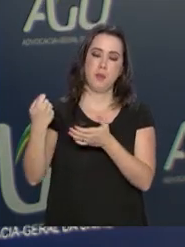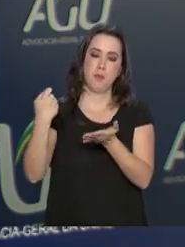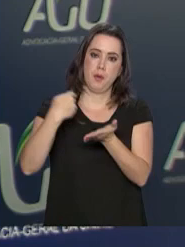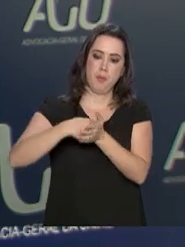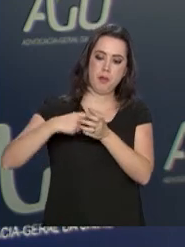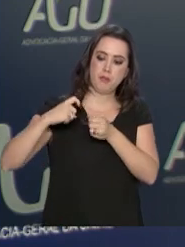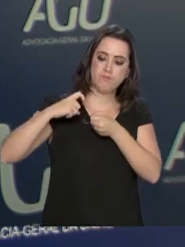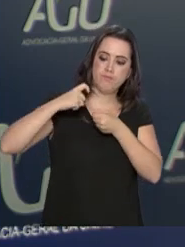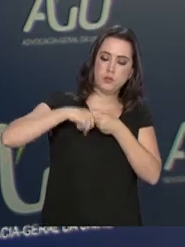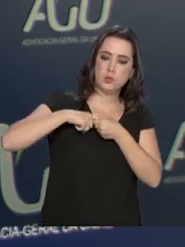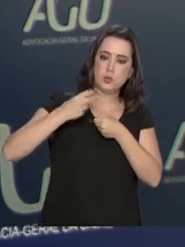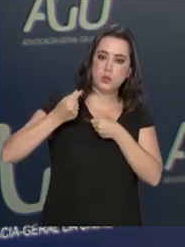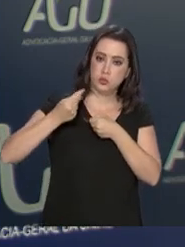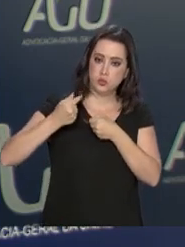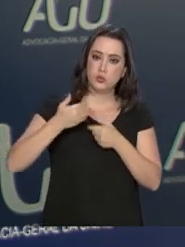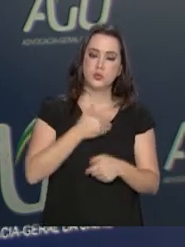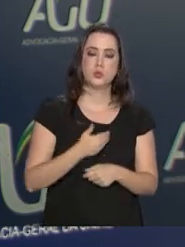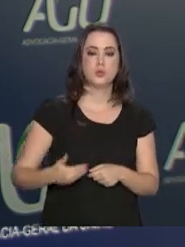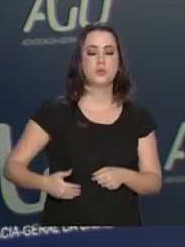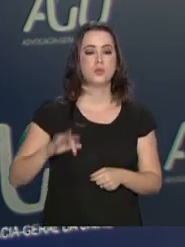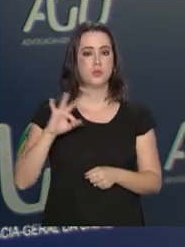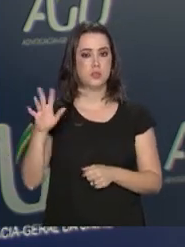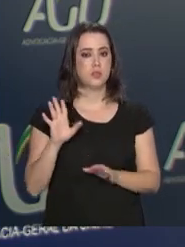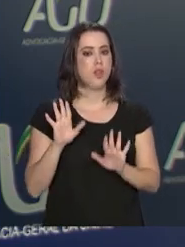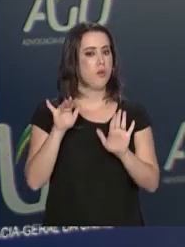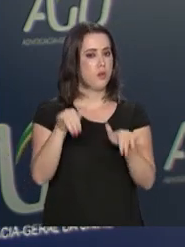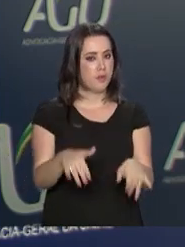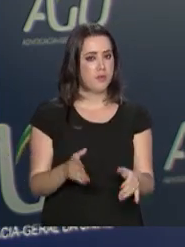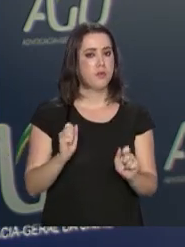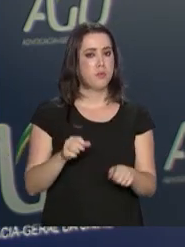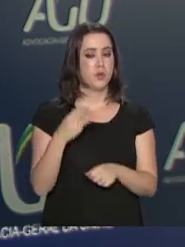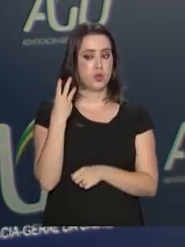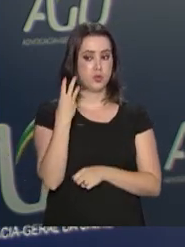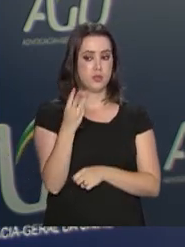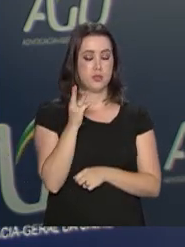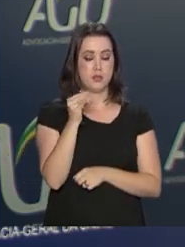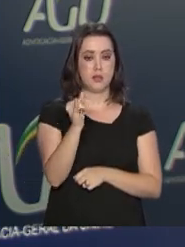cofres públicos. E o valor pago, ao final, poderá chegar a